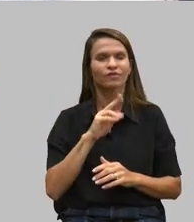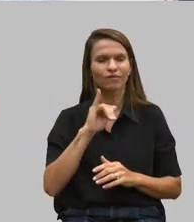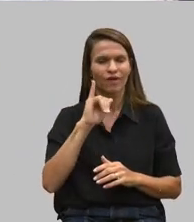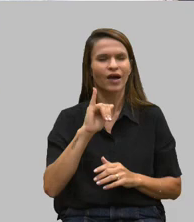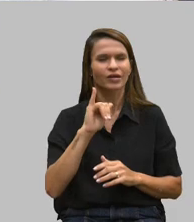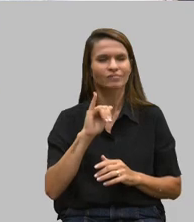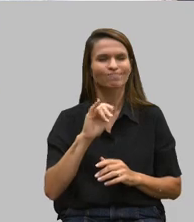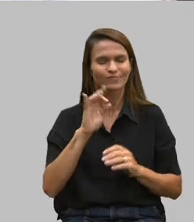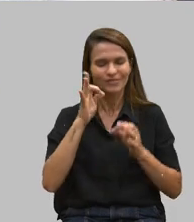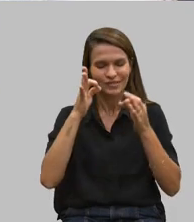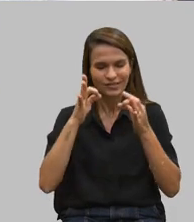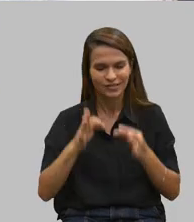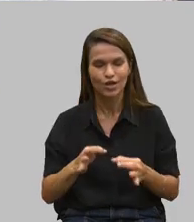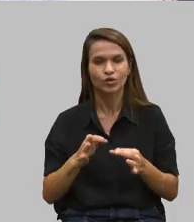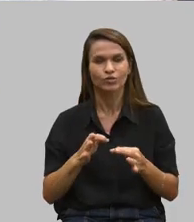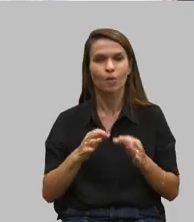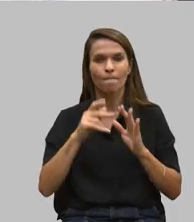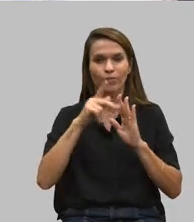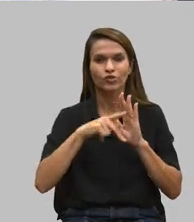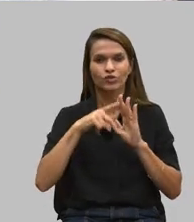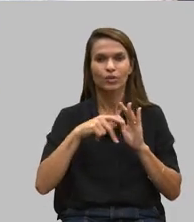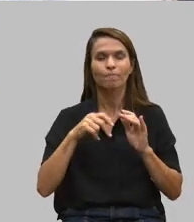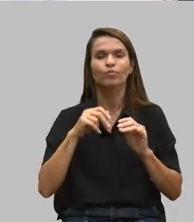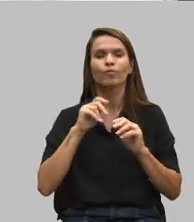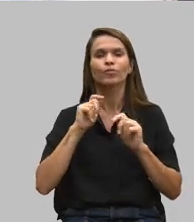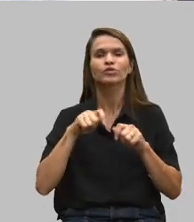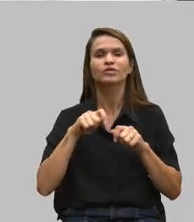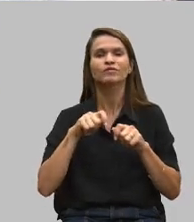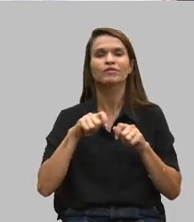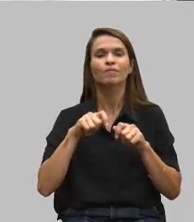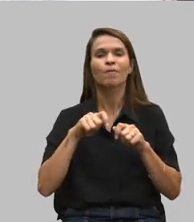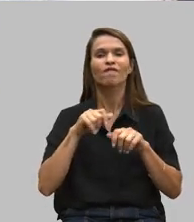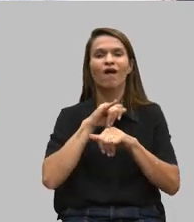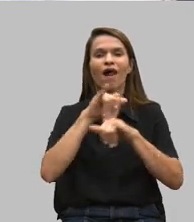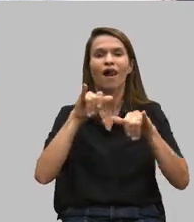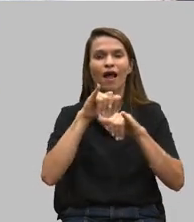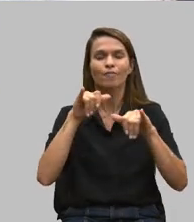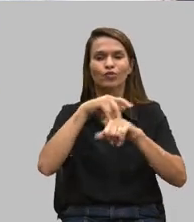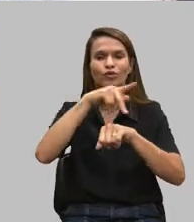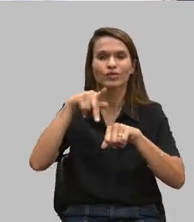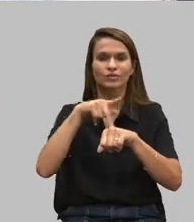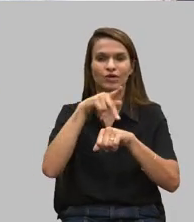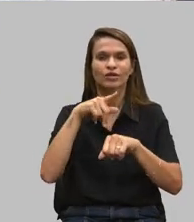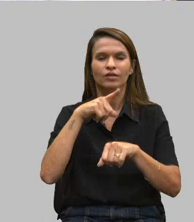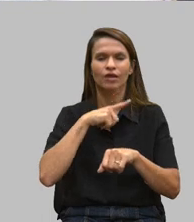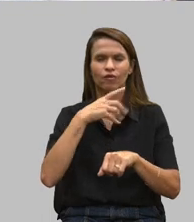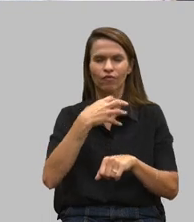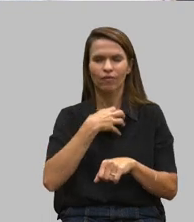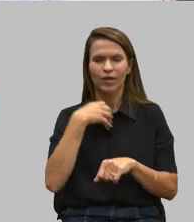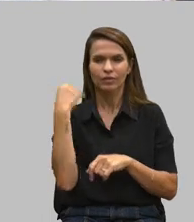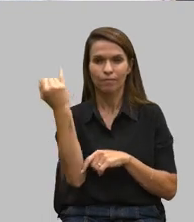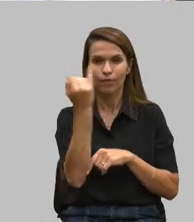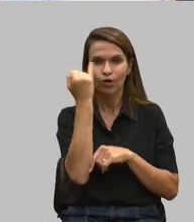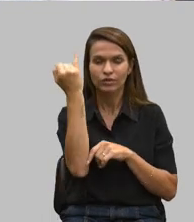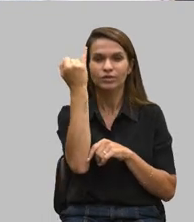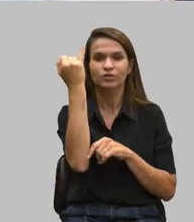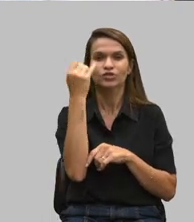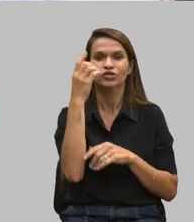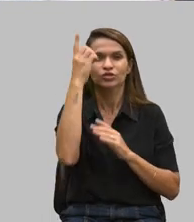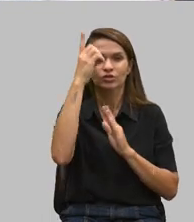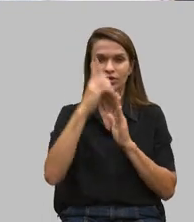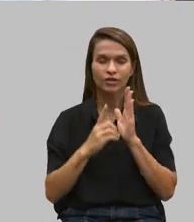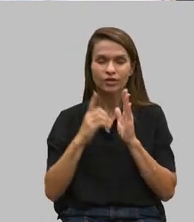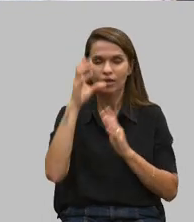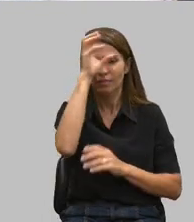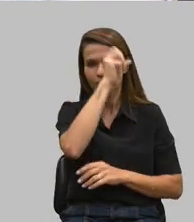para que a gente possa dizer para o nosso país que nós temos um formato importante de Direito de